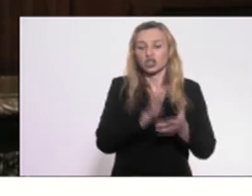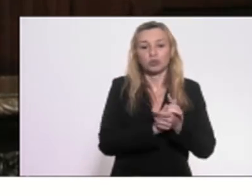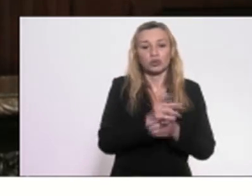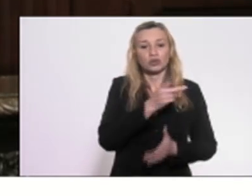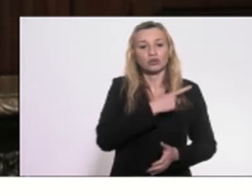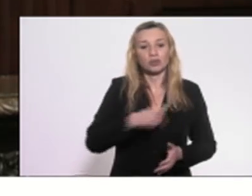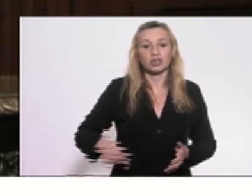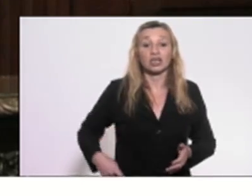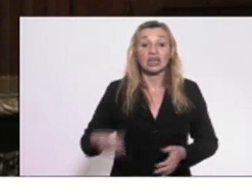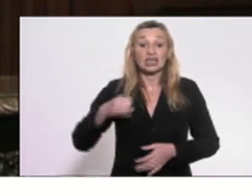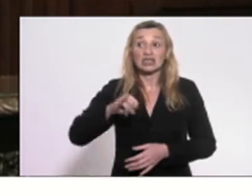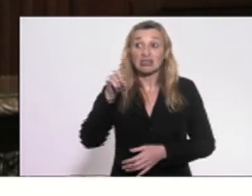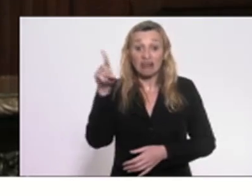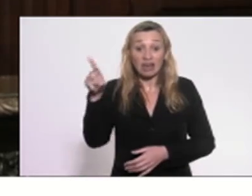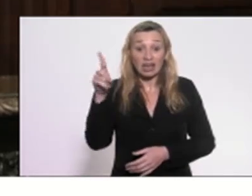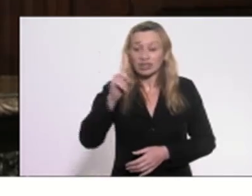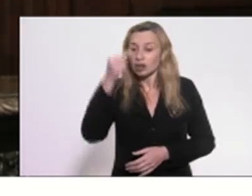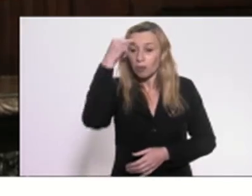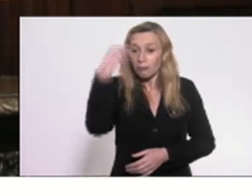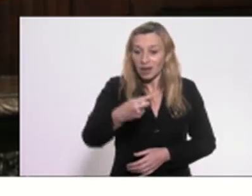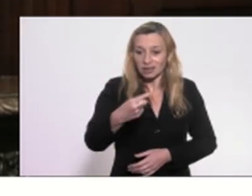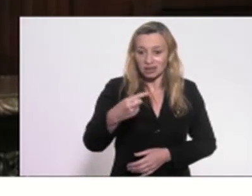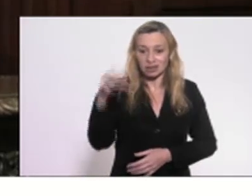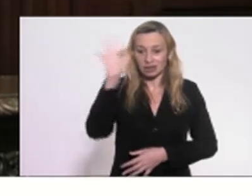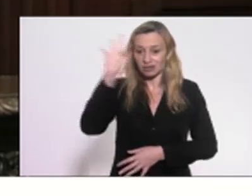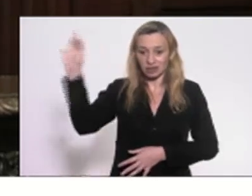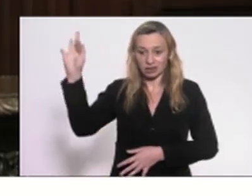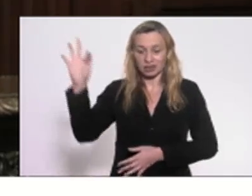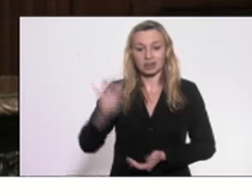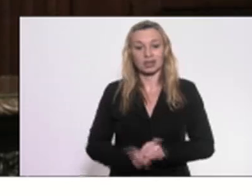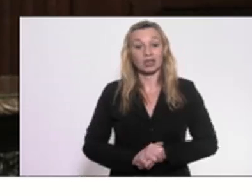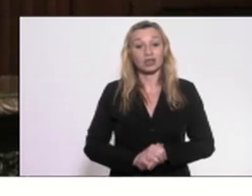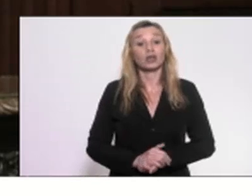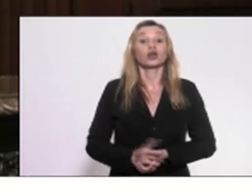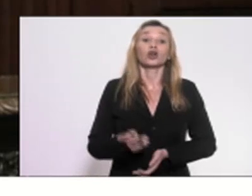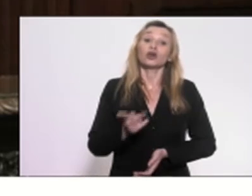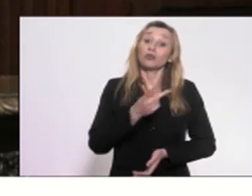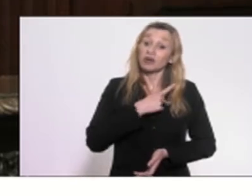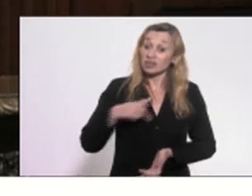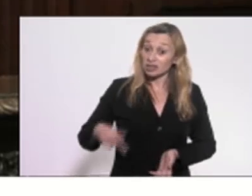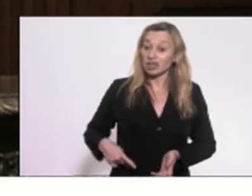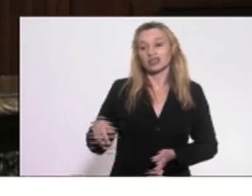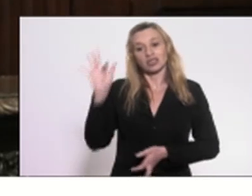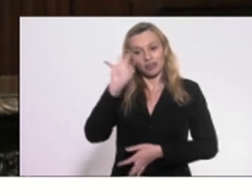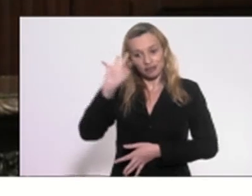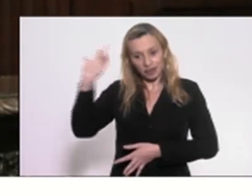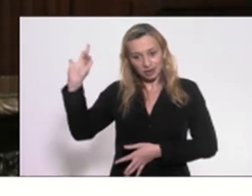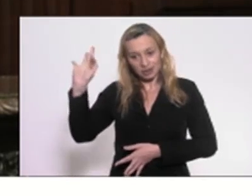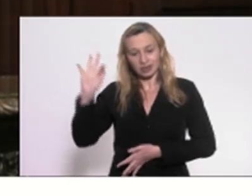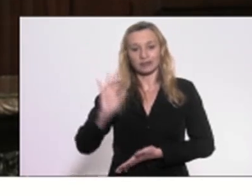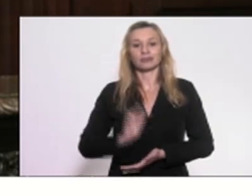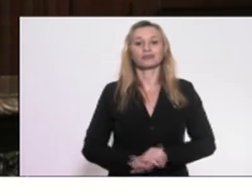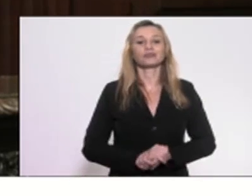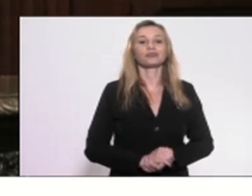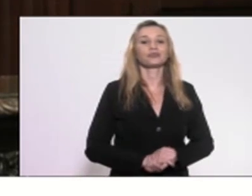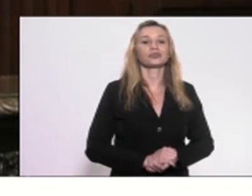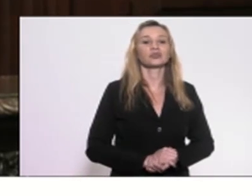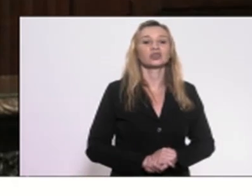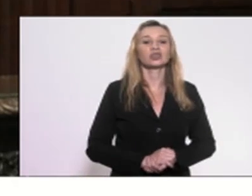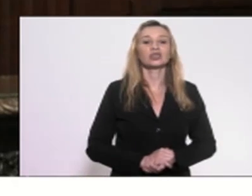se ela não é a mandatária da França? E o presidente da França